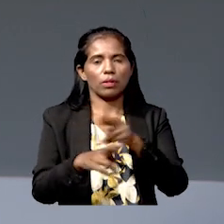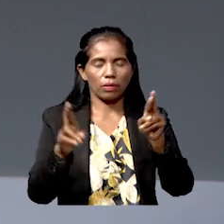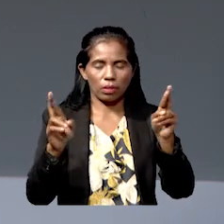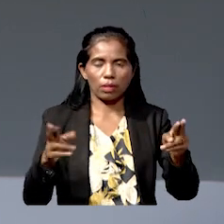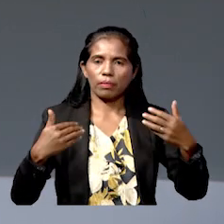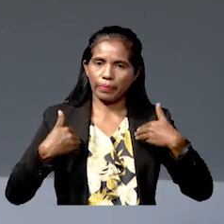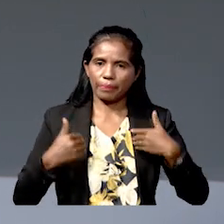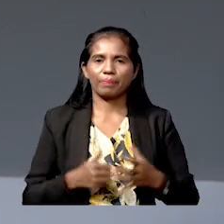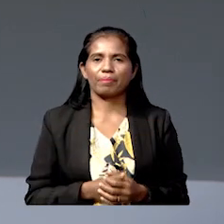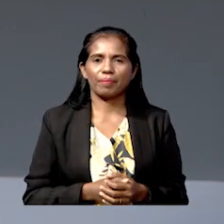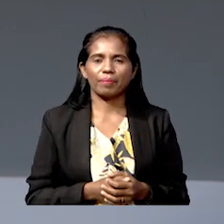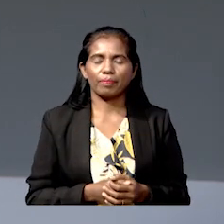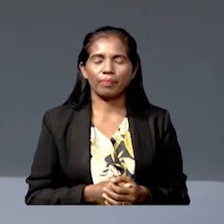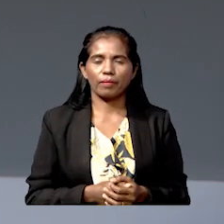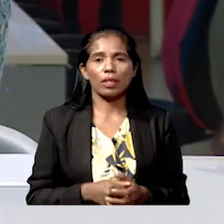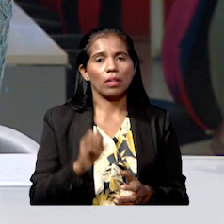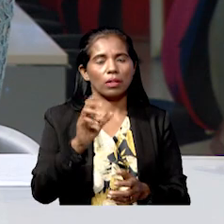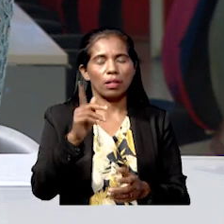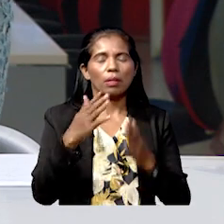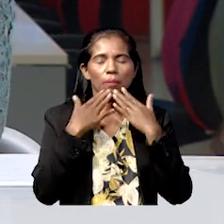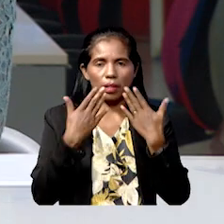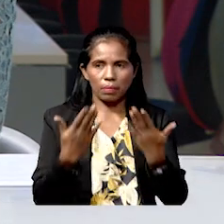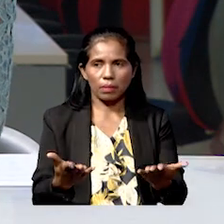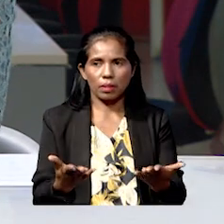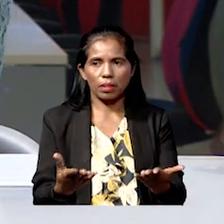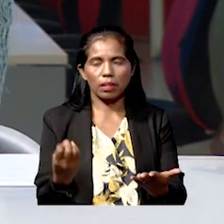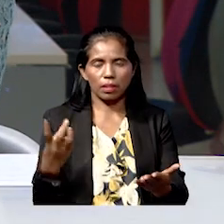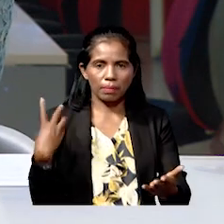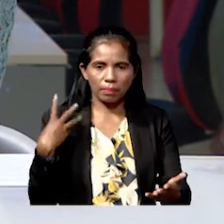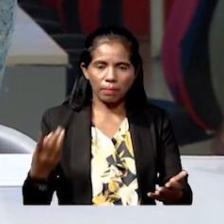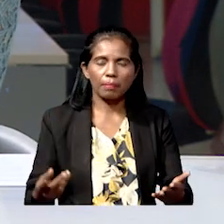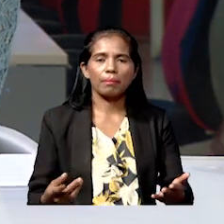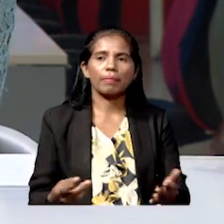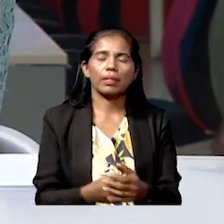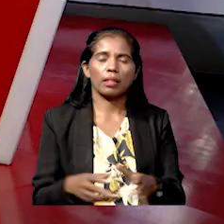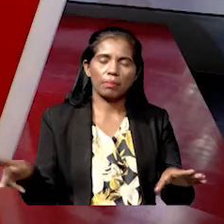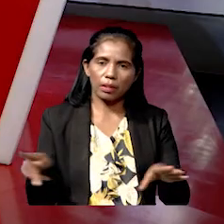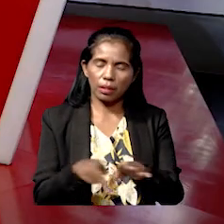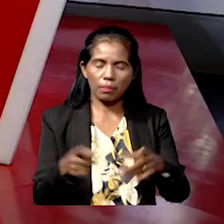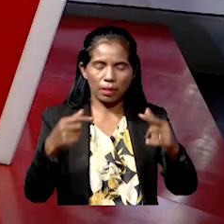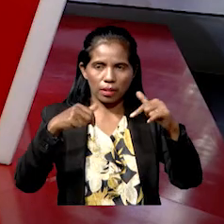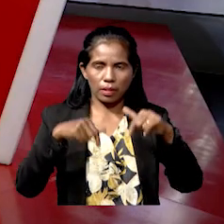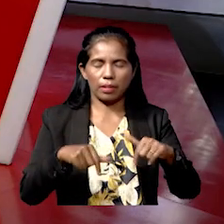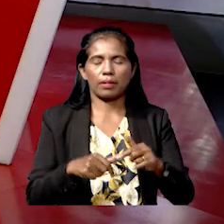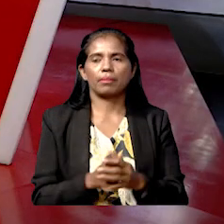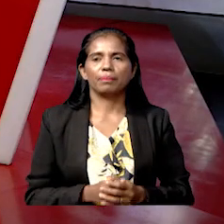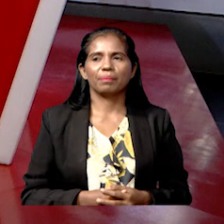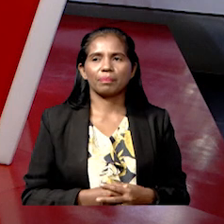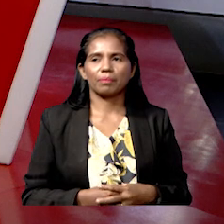veia. Dia presidente, obrigada, Barak, por ter a presença no meu estúdio GEMEN. Obrigado, Barak, pelo